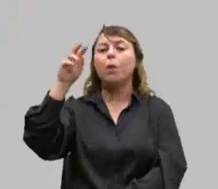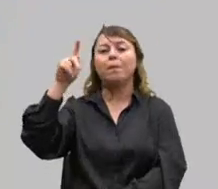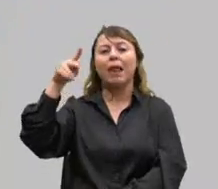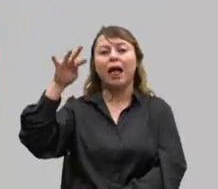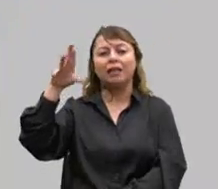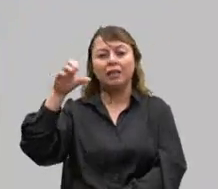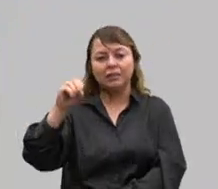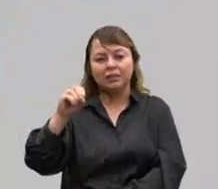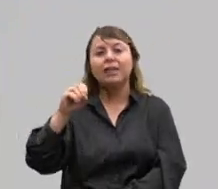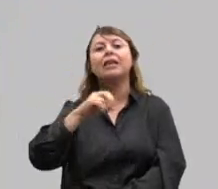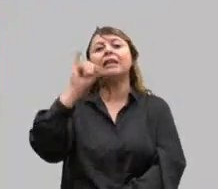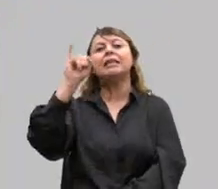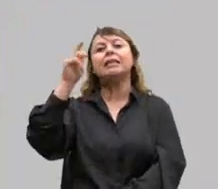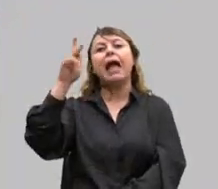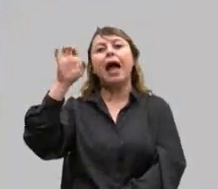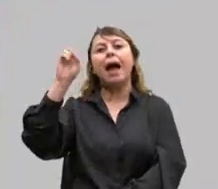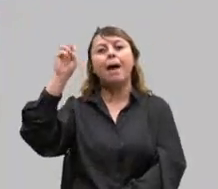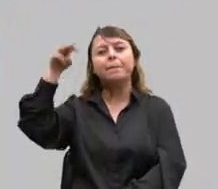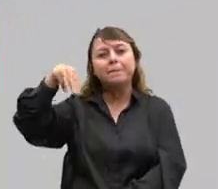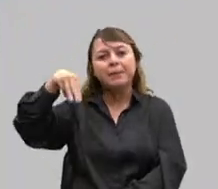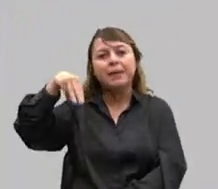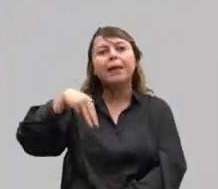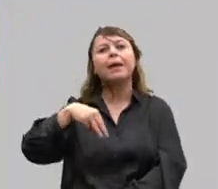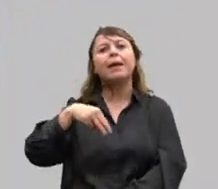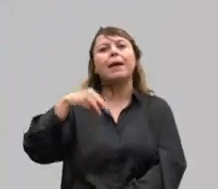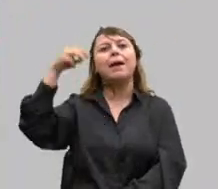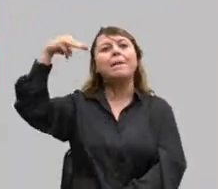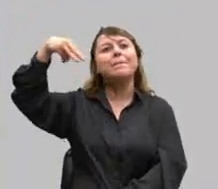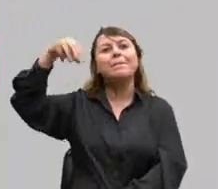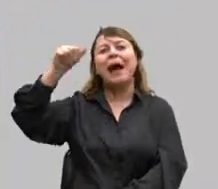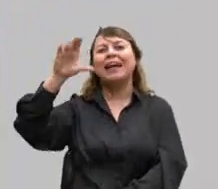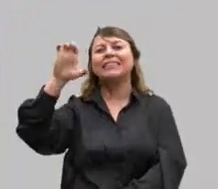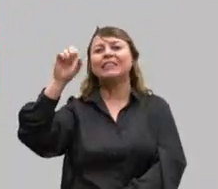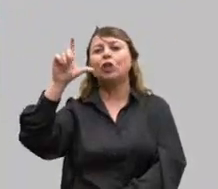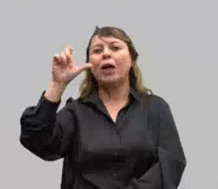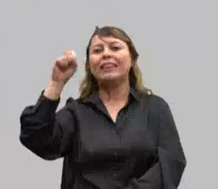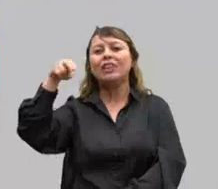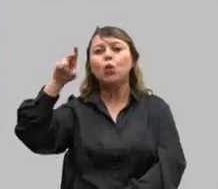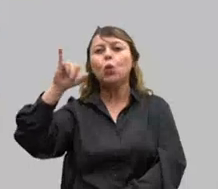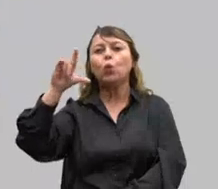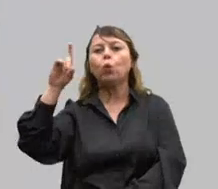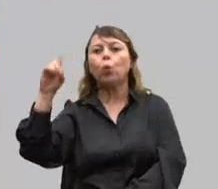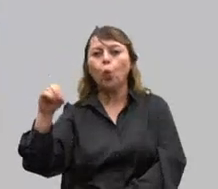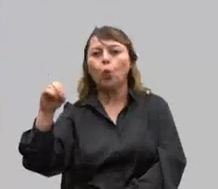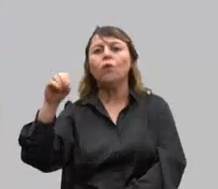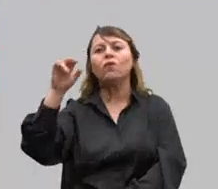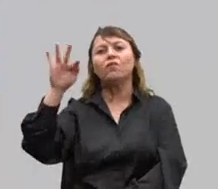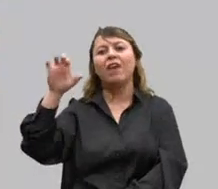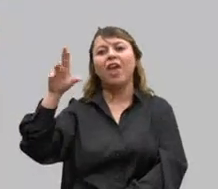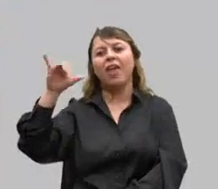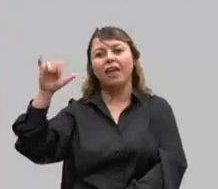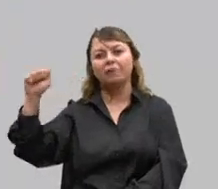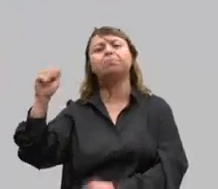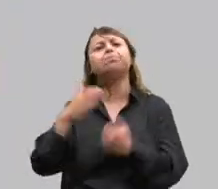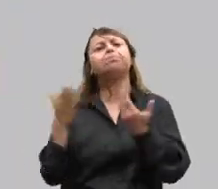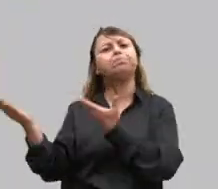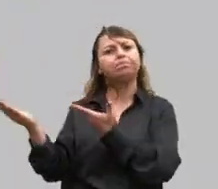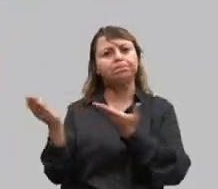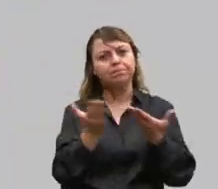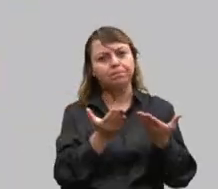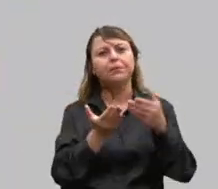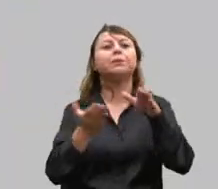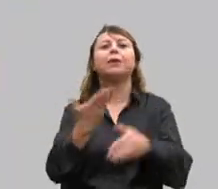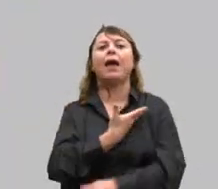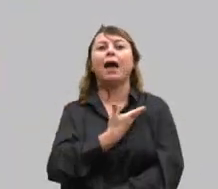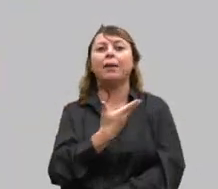vereador de Inhapim mas massa Nildo Ferreira nesse momento eu quero passar a palavra para aquele